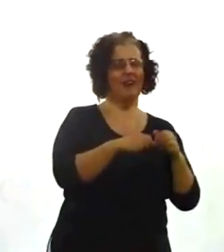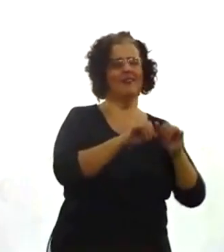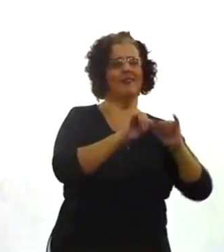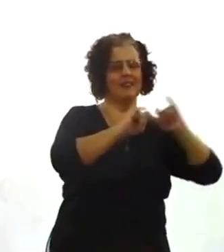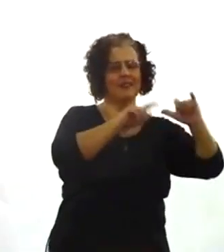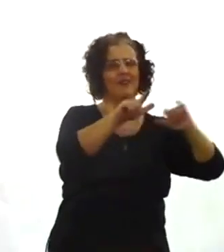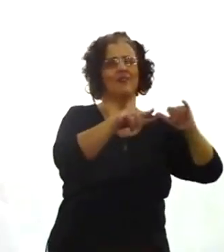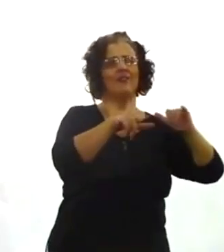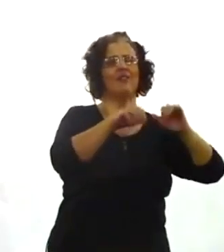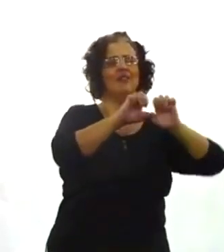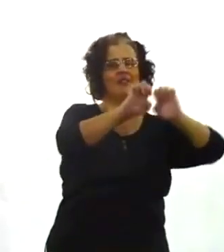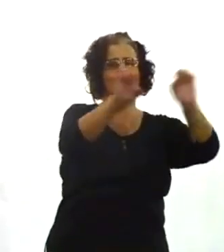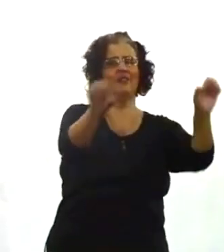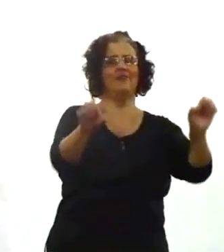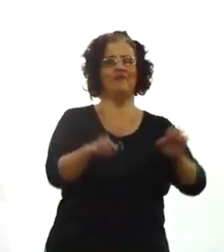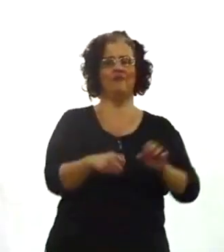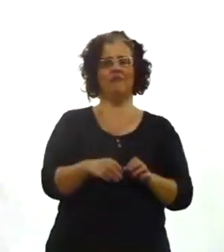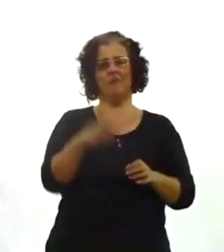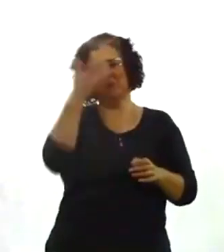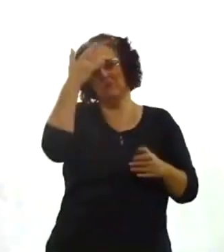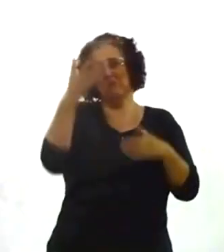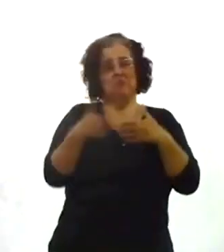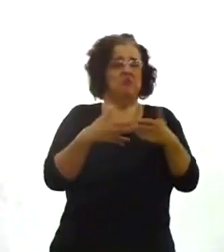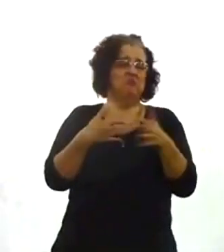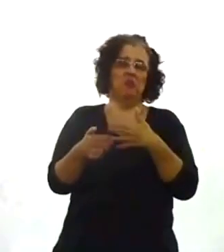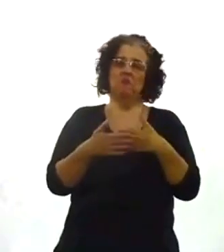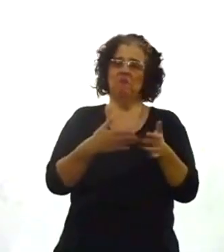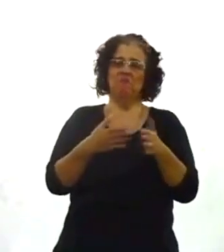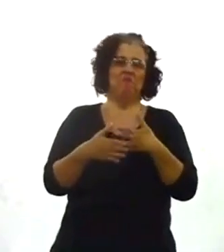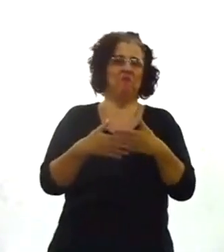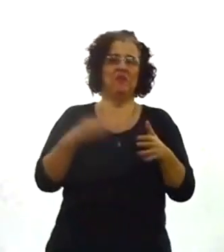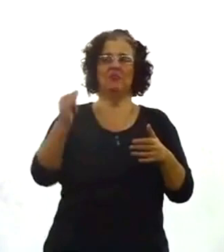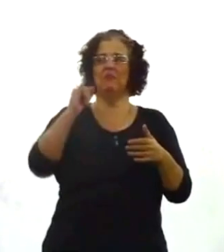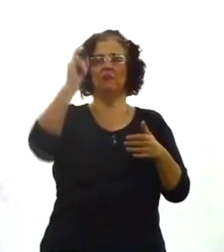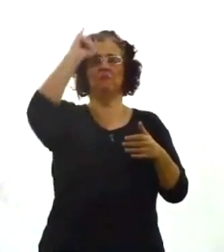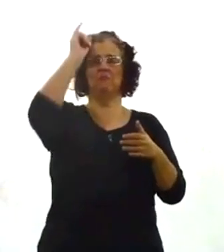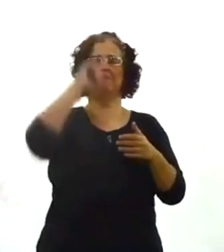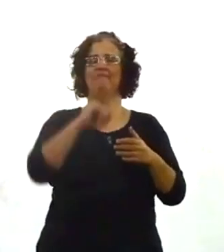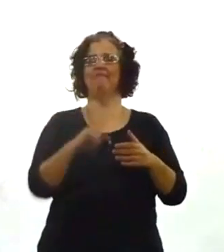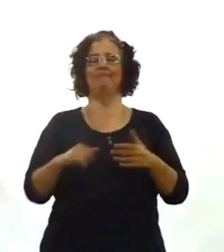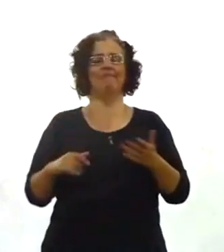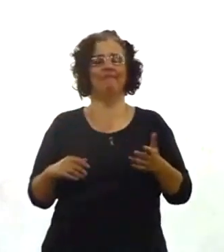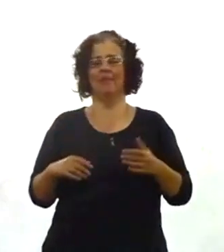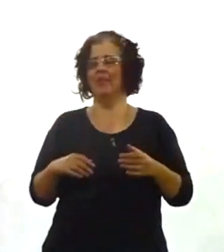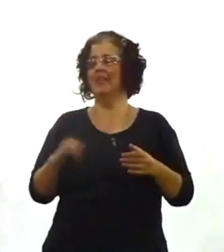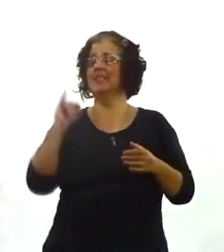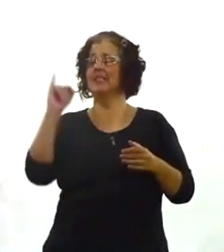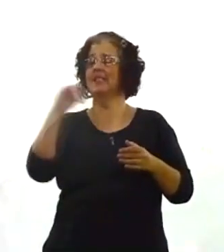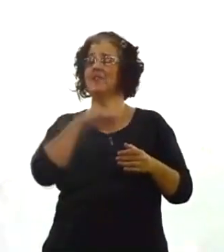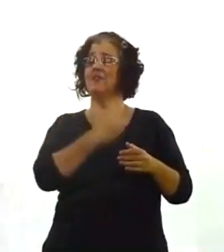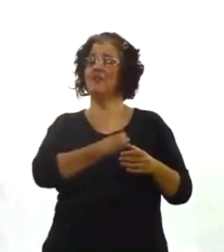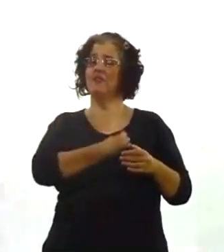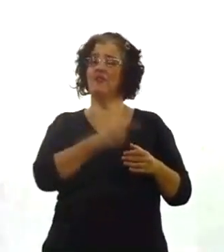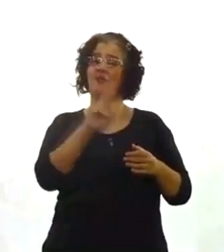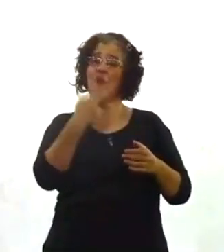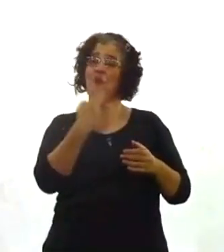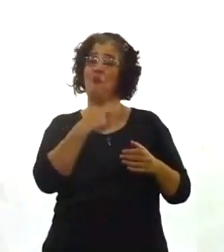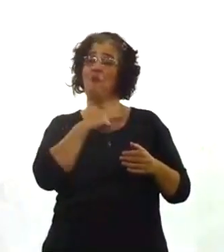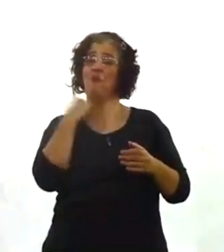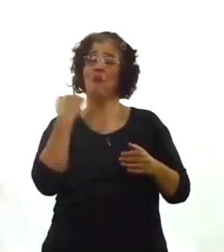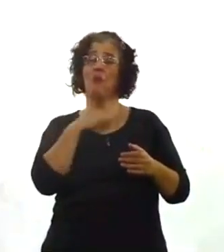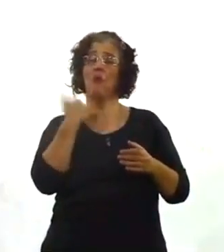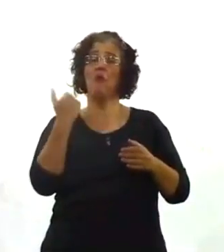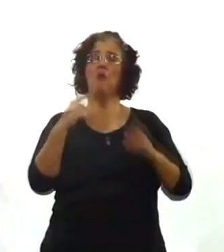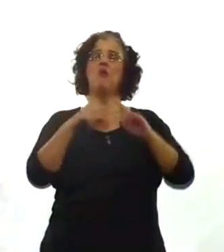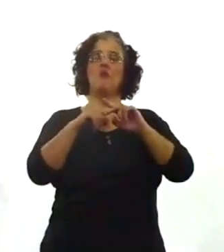eu parta ou se eu fique, não importa se eu viva ou se eu morra, o que importa é que Cristo